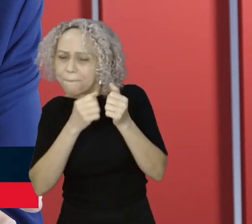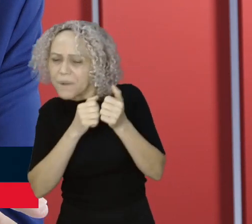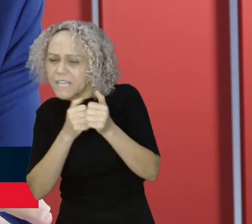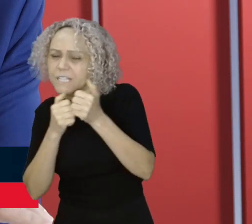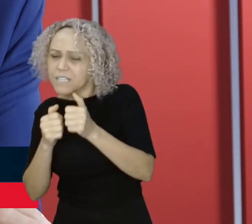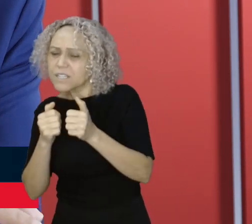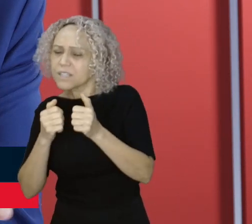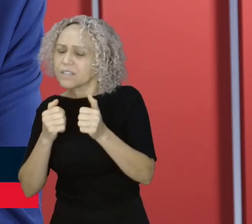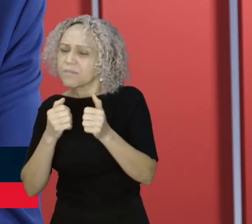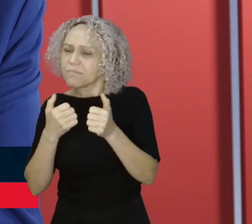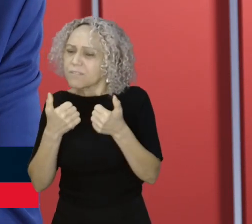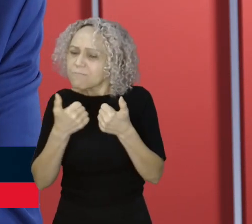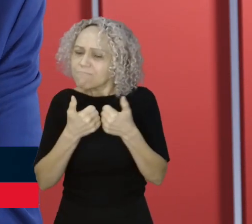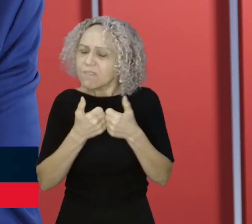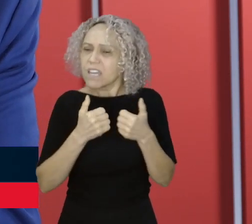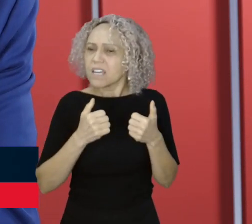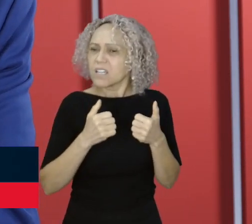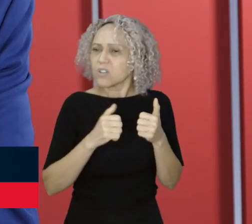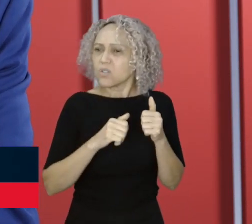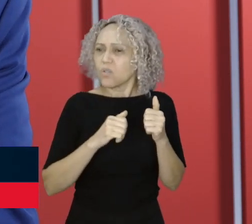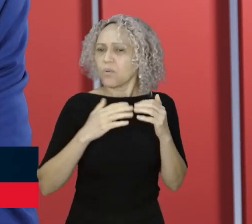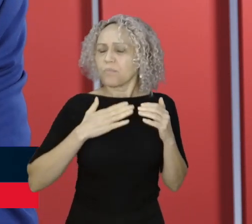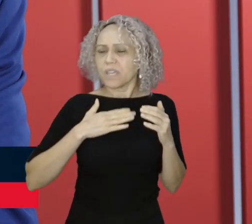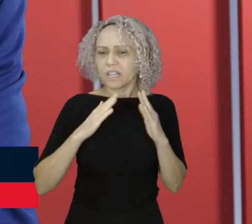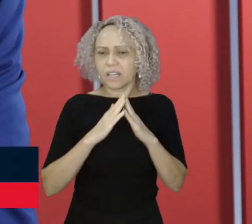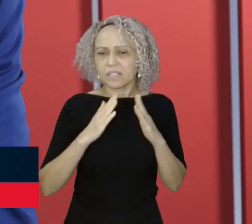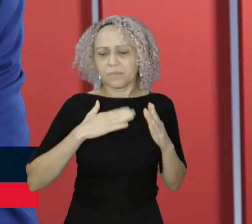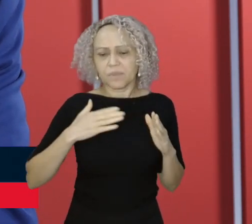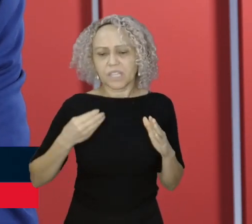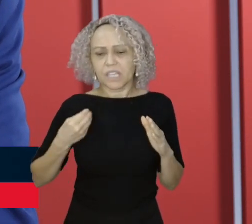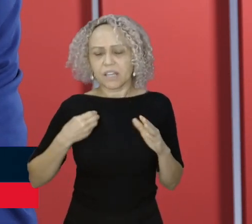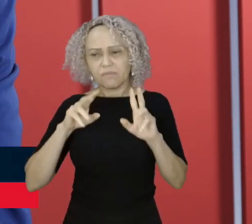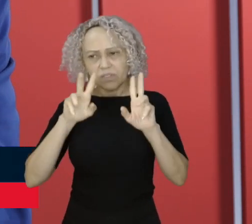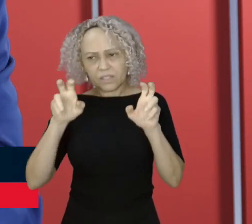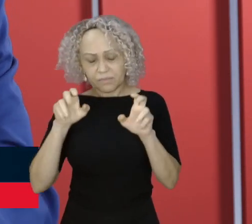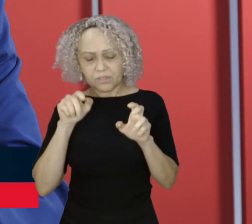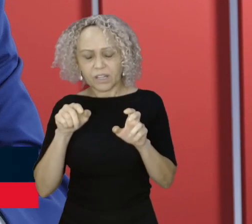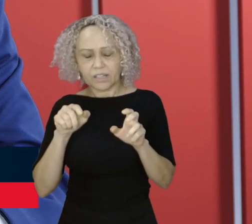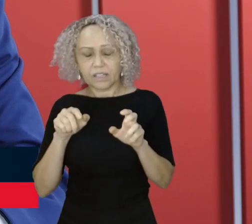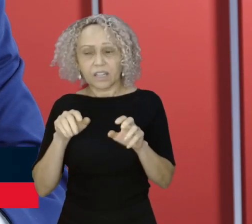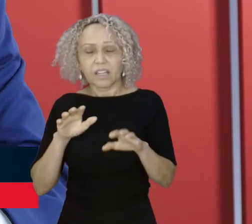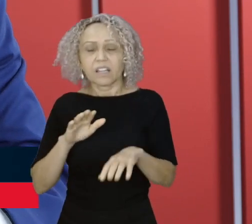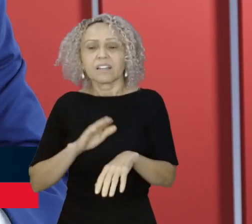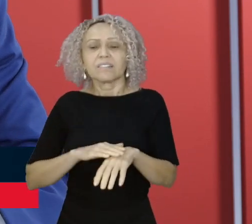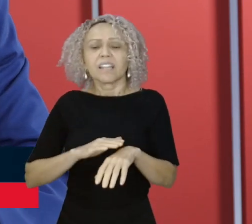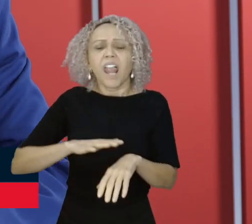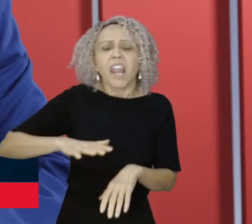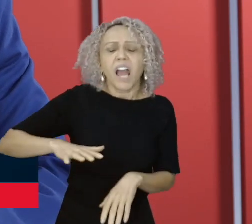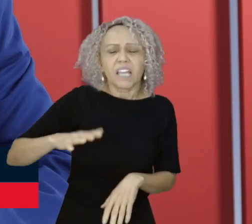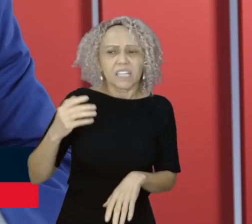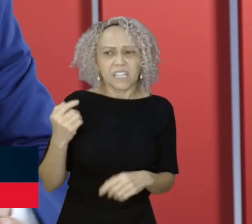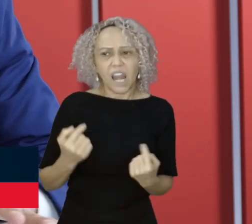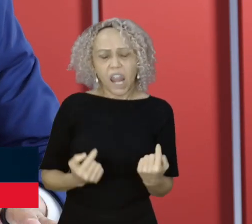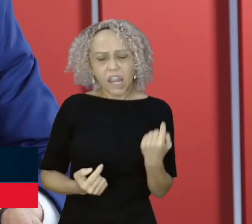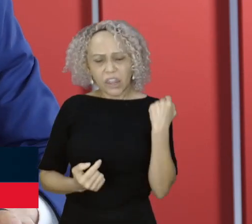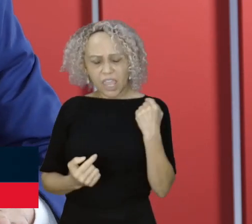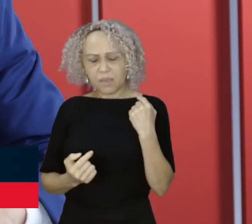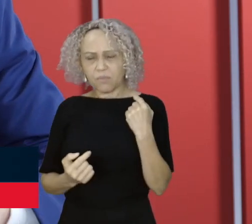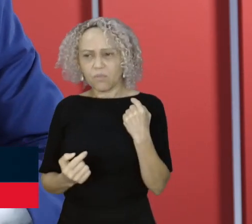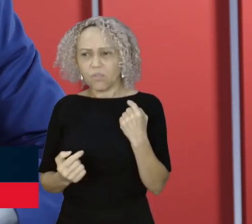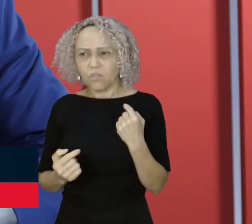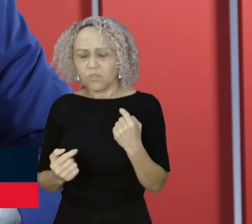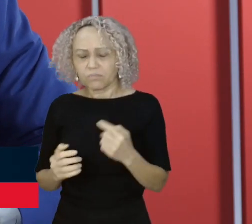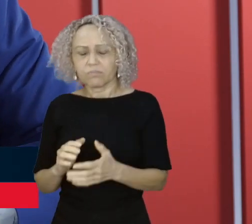naquela época um período de muitas remoções, né? Muita gente foi tirada das suas moradias e o programa Minha Casa